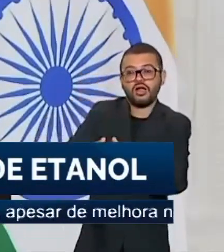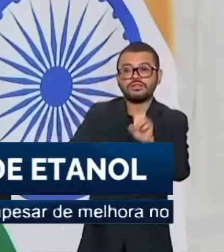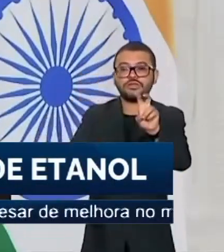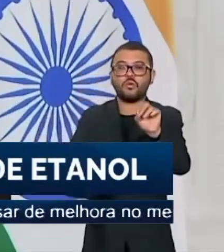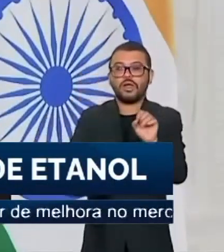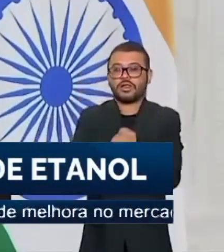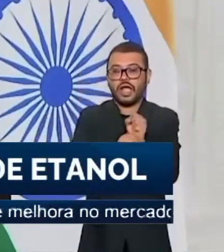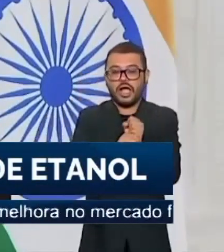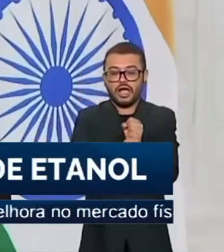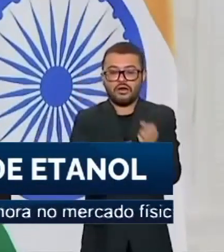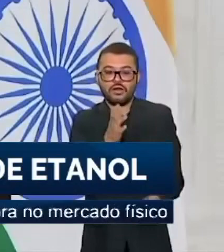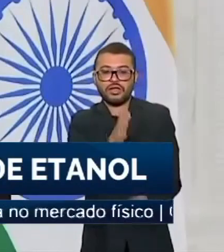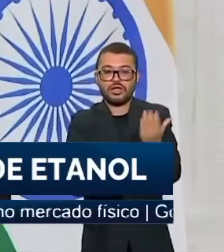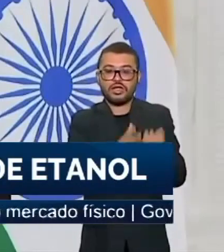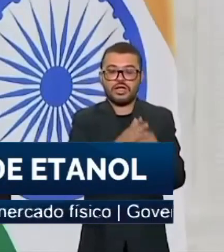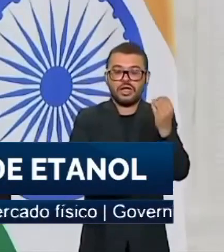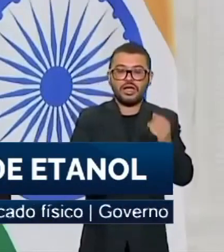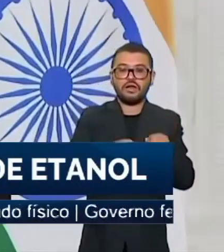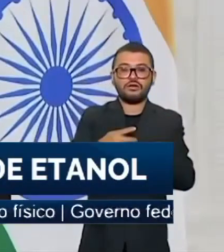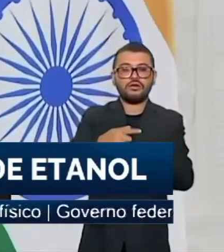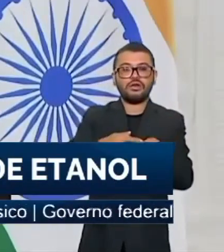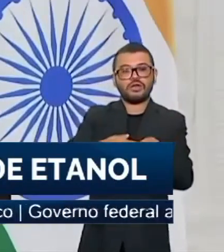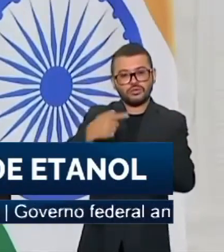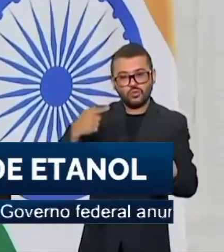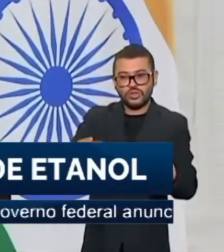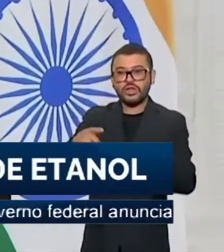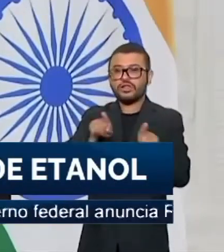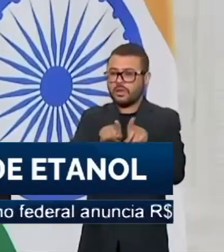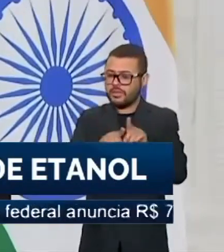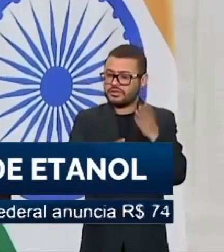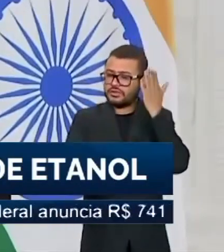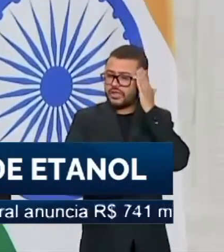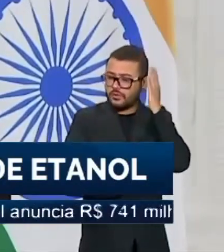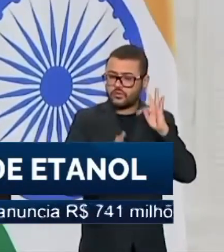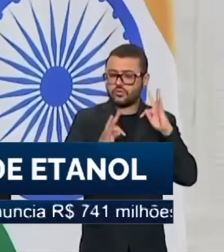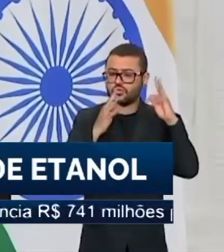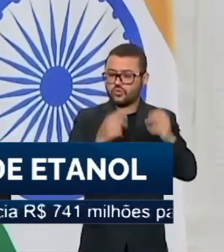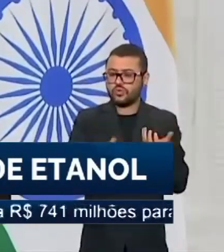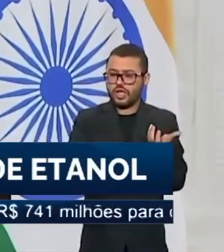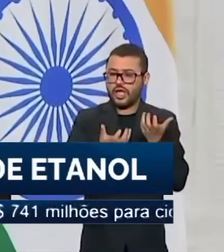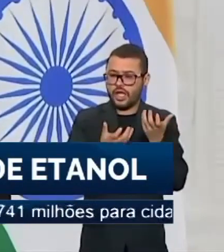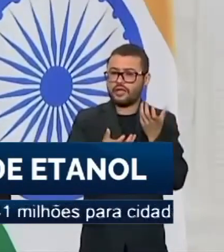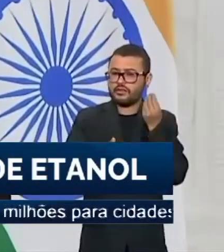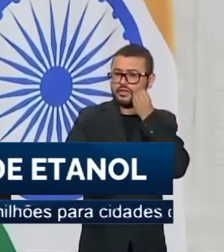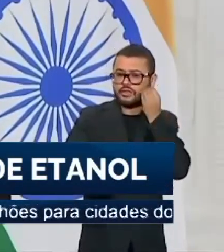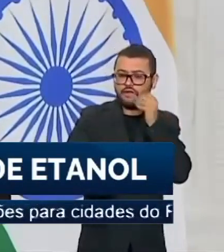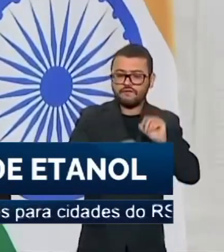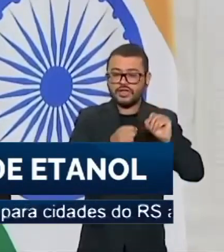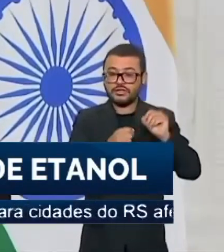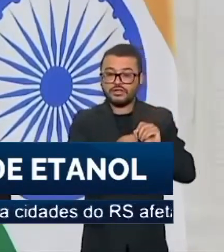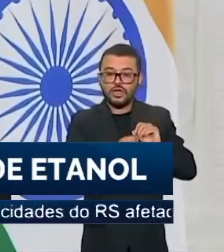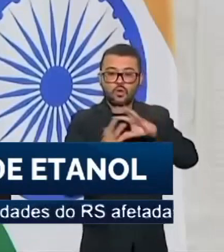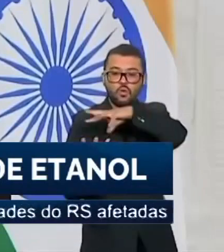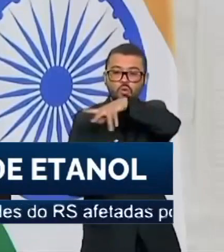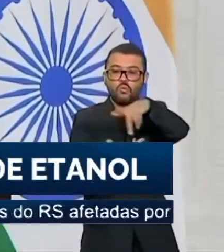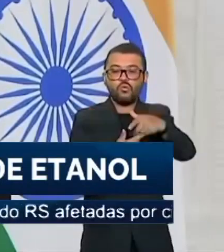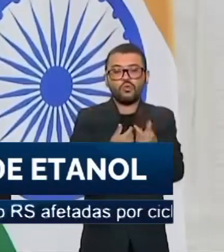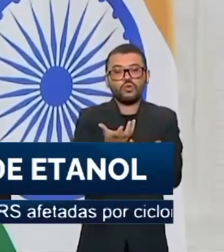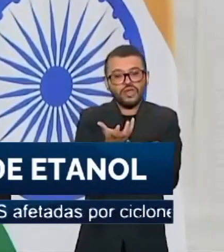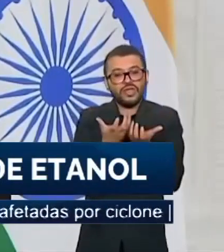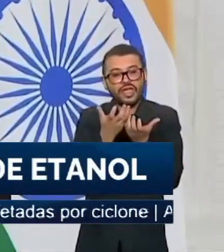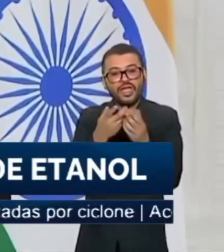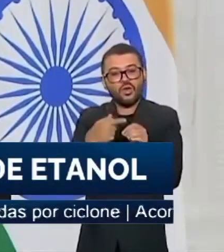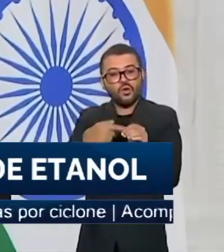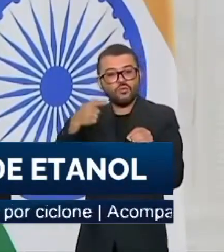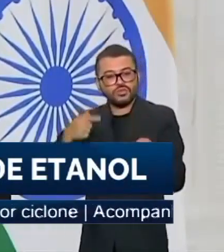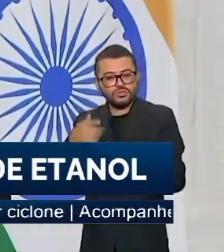50 anos na produção de etanol. Todo mundo sabe o que nós tentamos fazer para que o mundo adotasse biocombustíveis